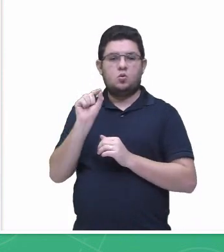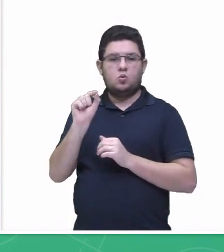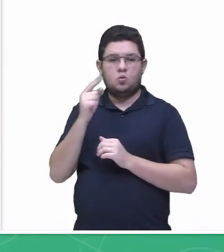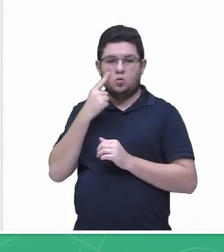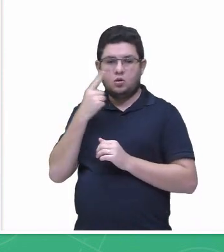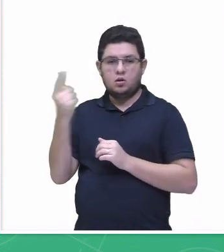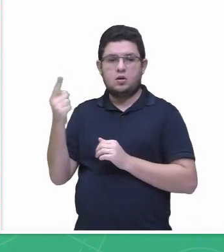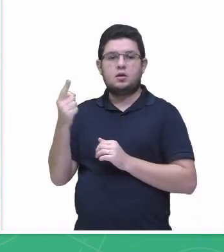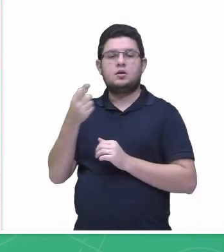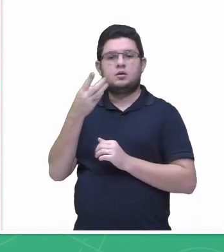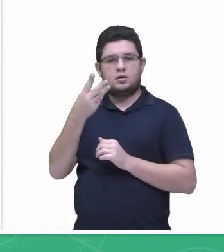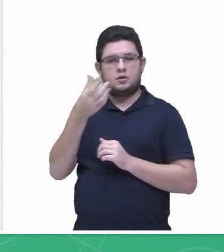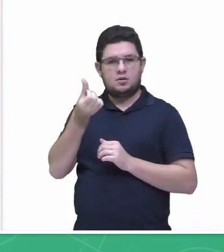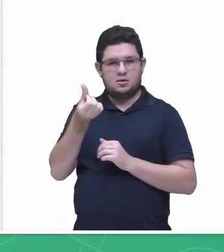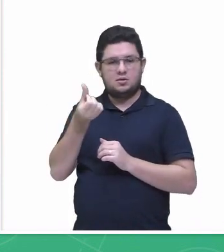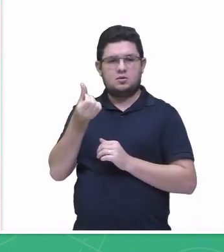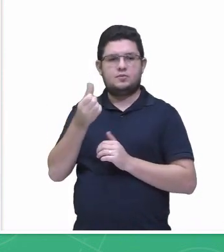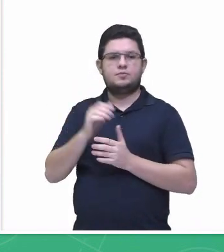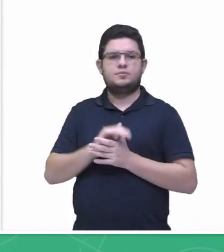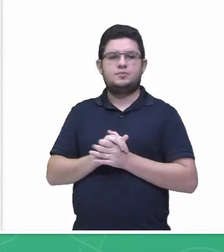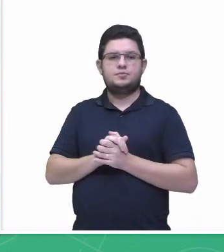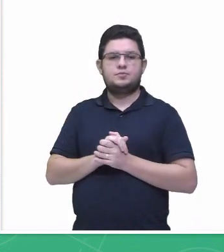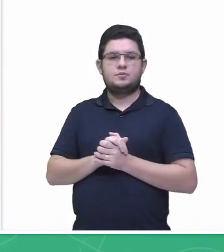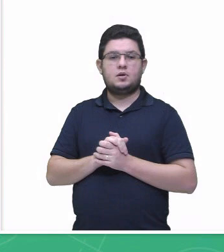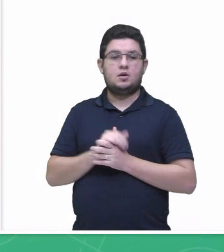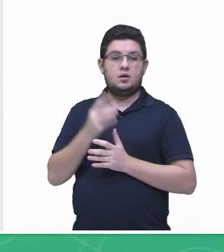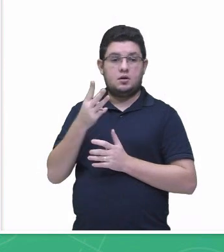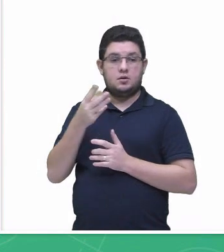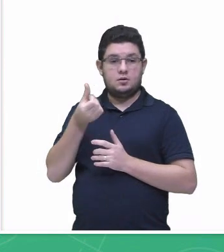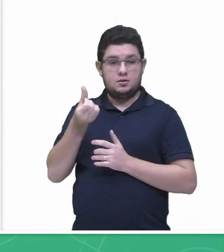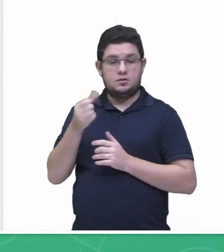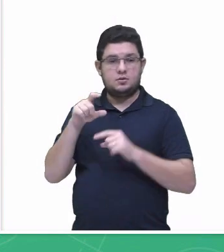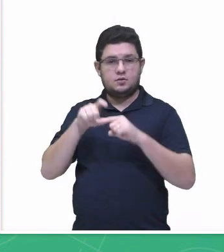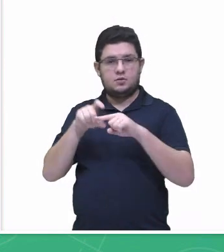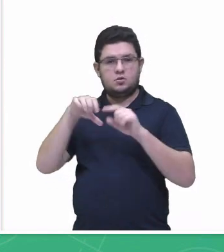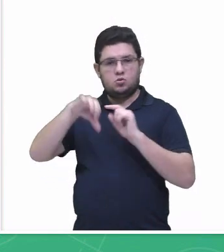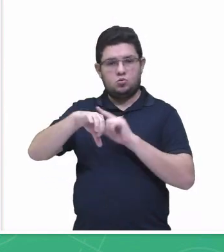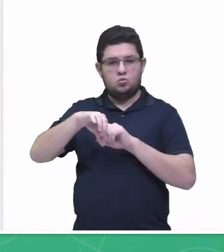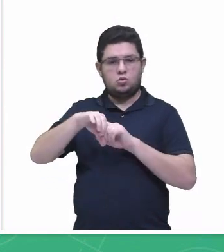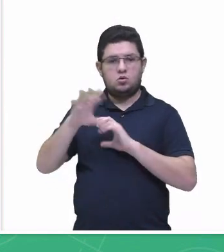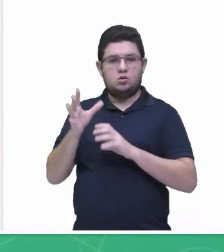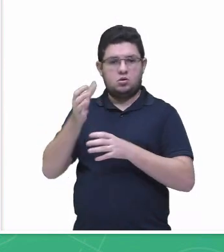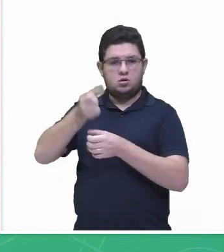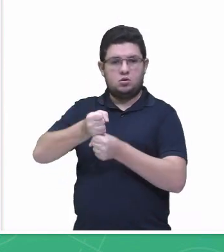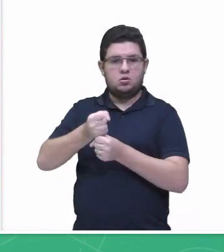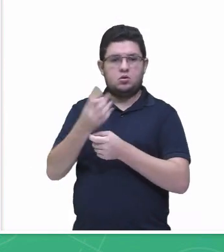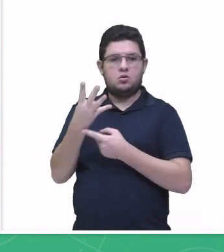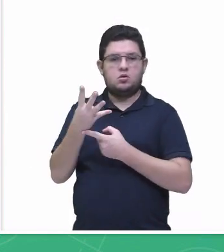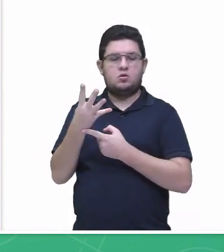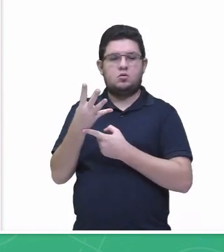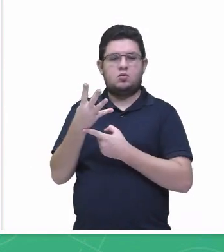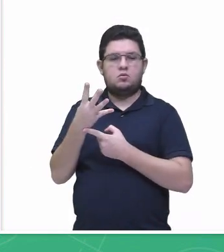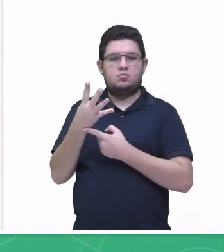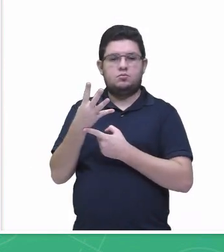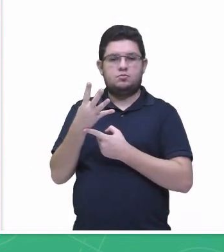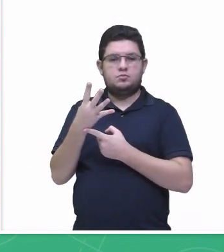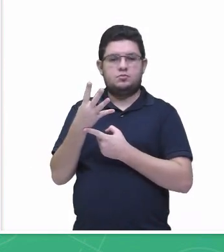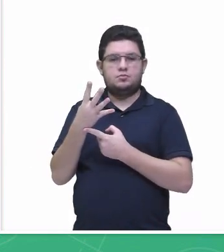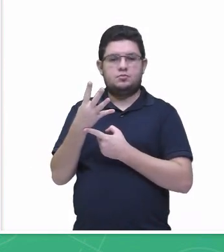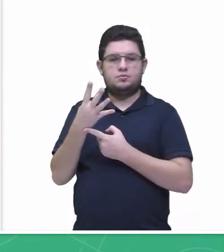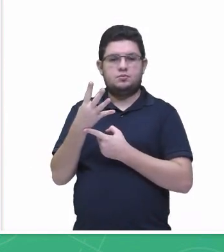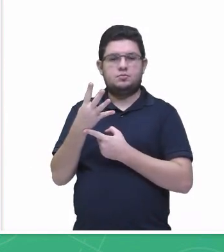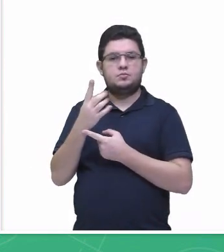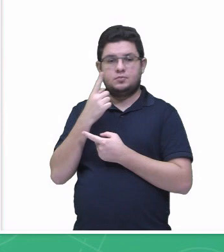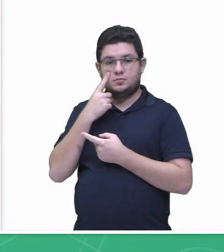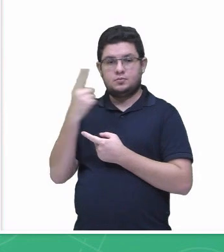resultado é 36. 36 dividido por 9, o resultado é 4. Então, a gente resolveu aqui tudo que